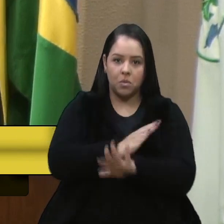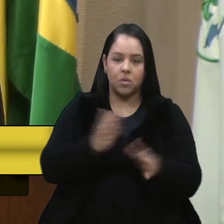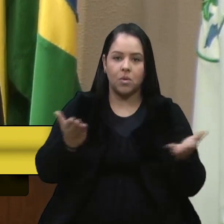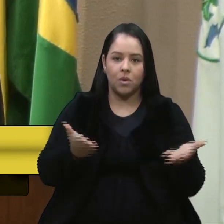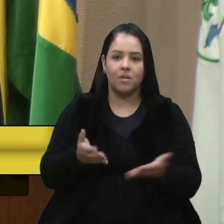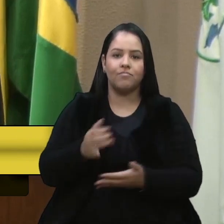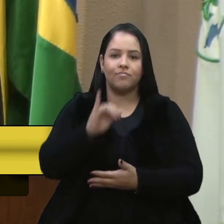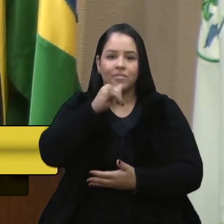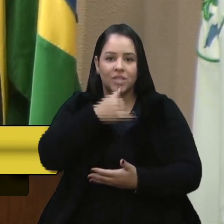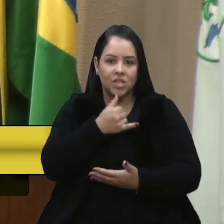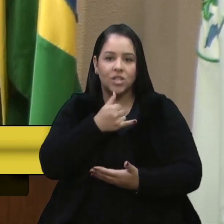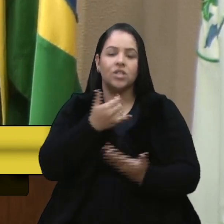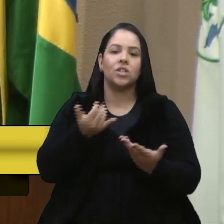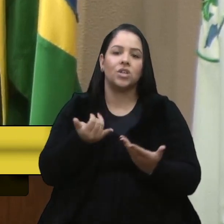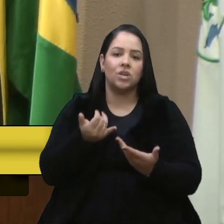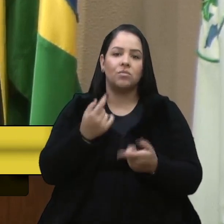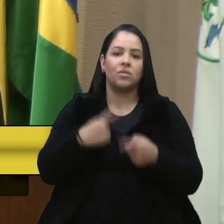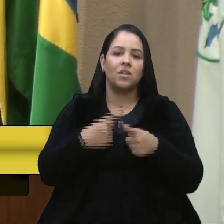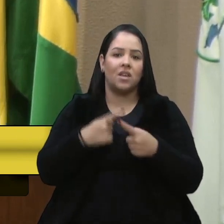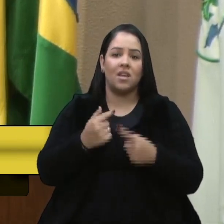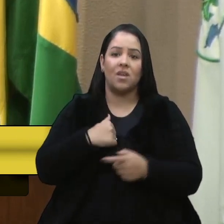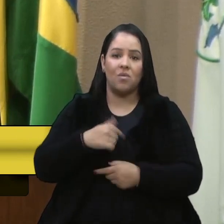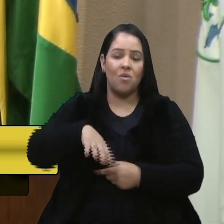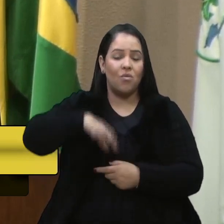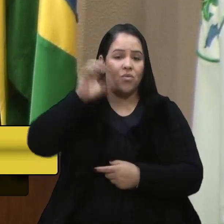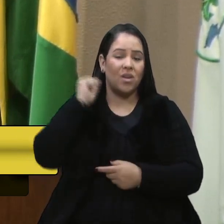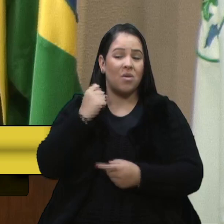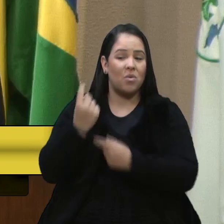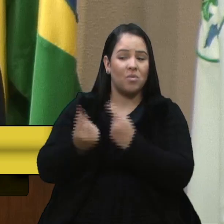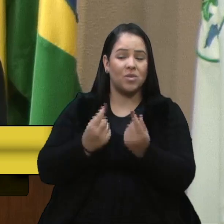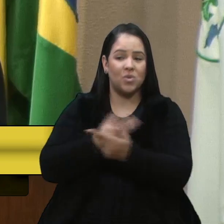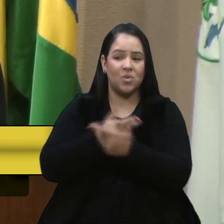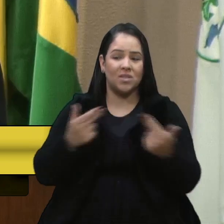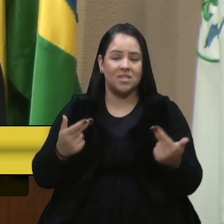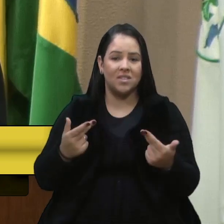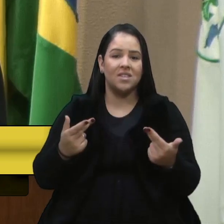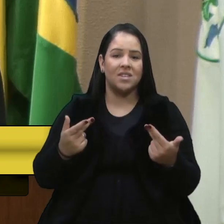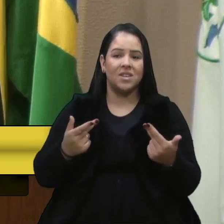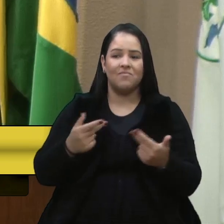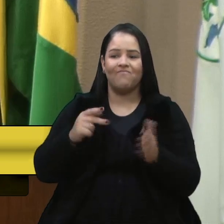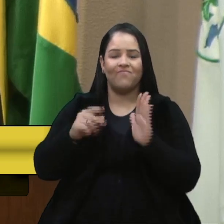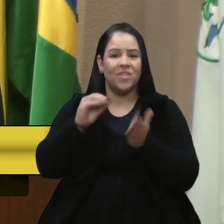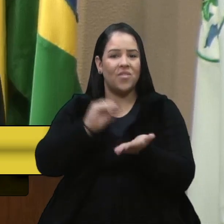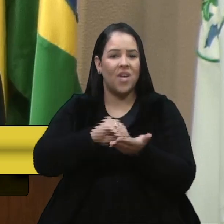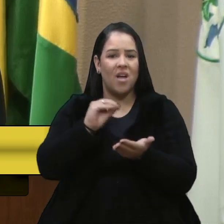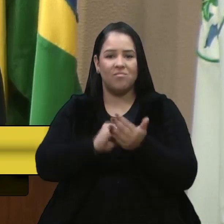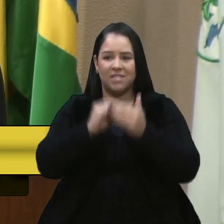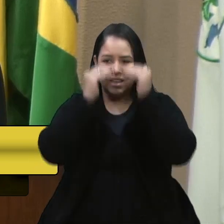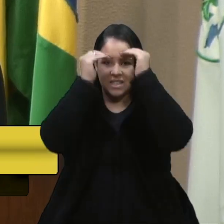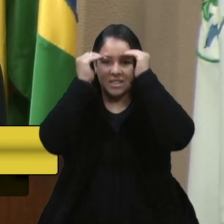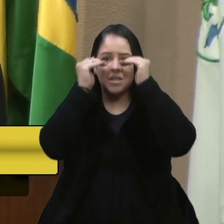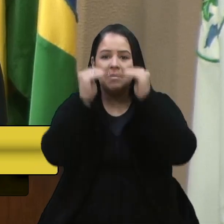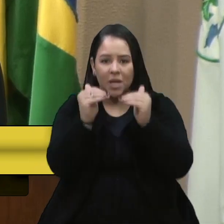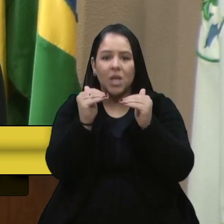lamento algumas falas que ouvi no dia de ontem, falas desrespeitosas, falas que